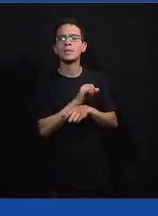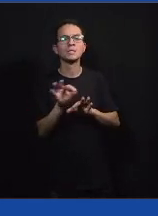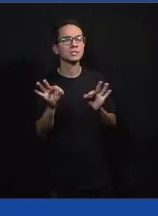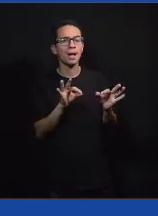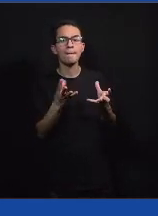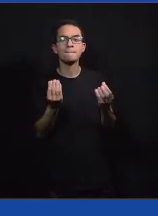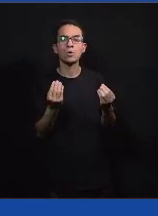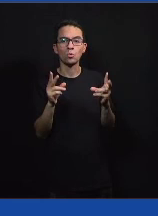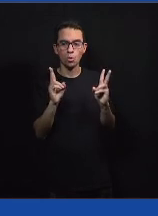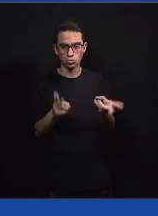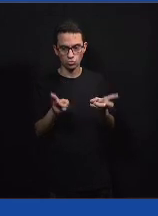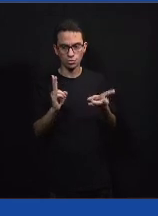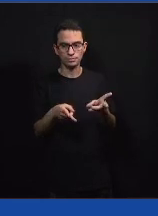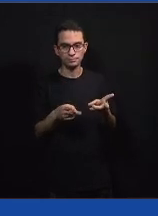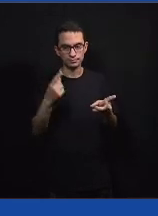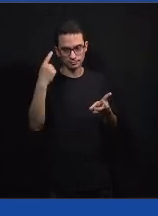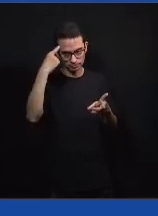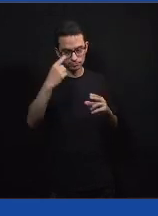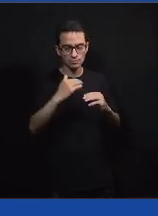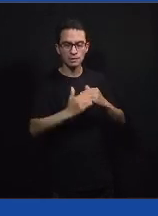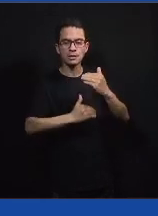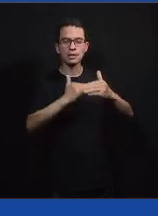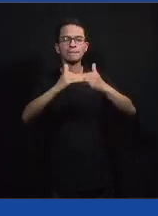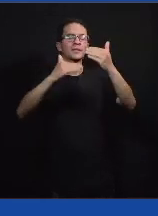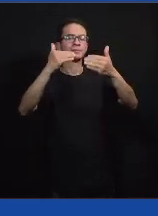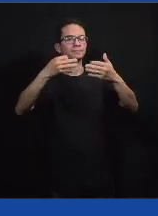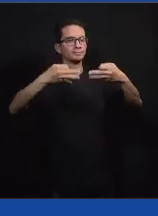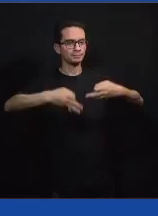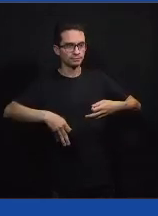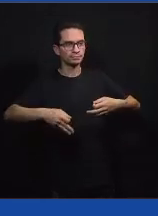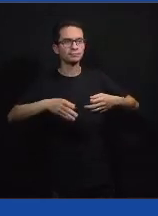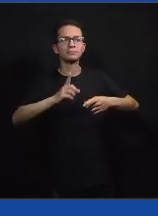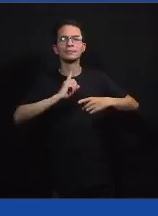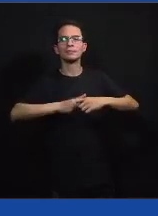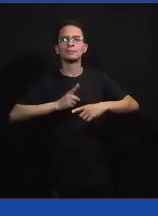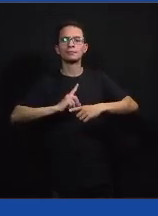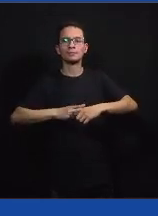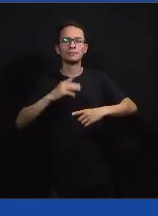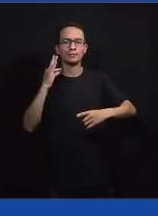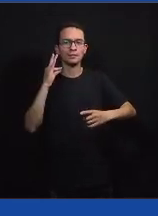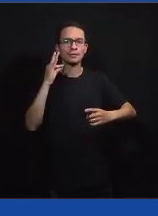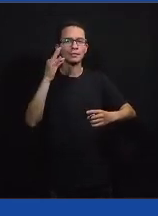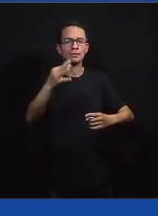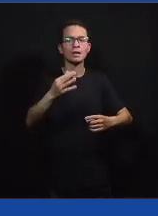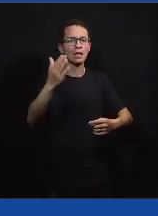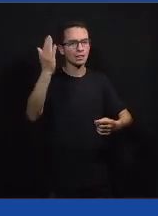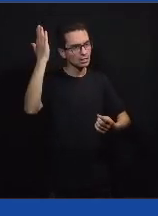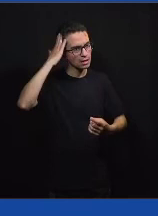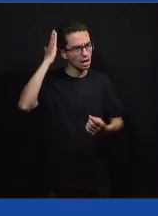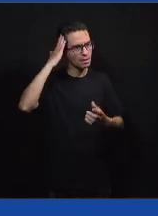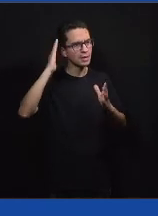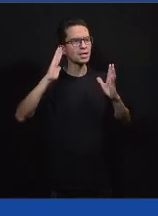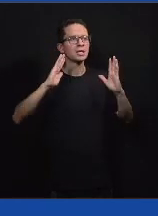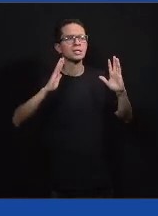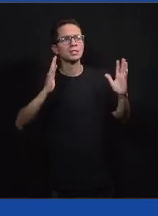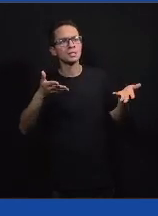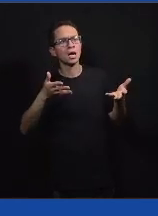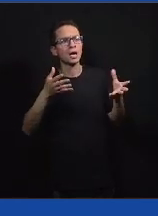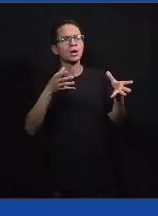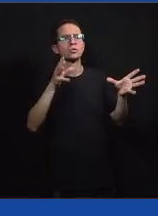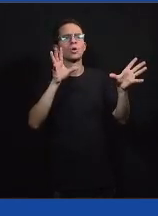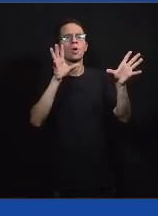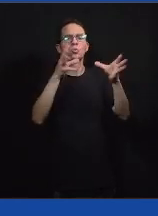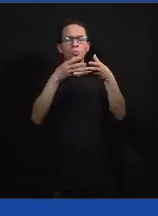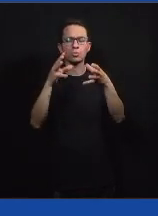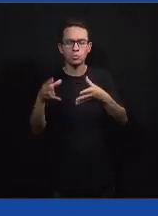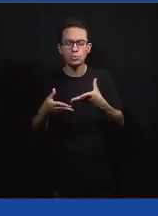muito né crescer bastante é pro Futuro acidente planeja já várias grupos de